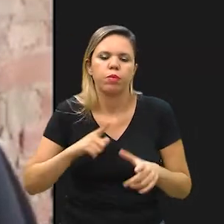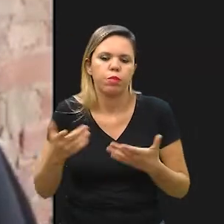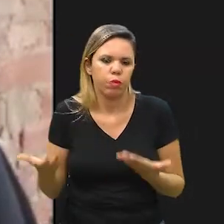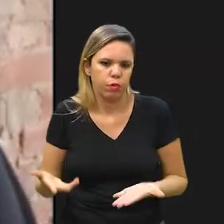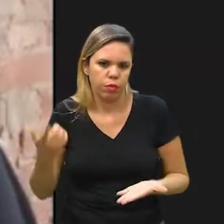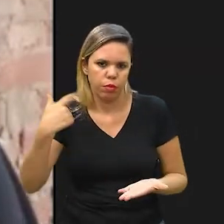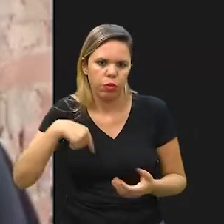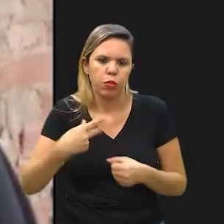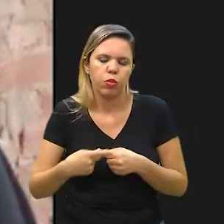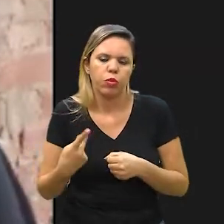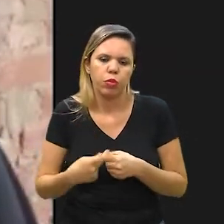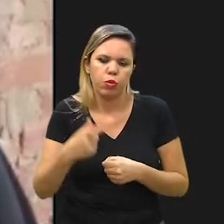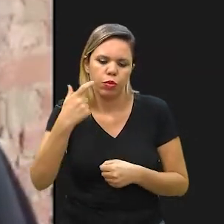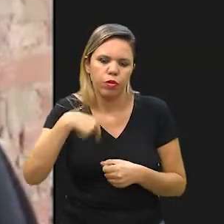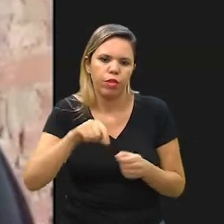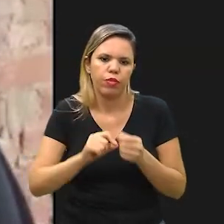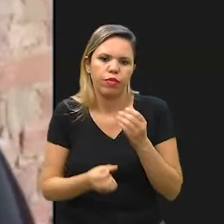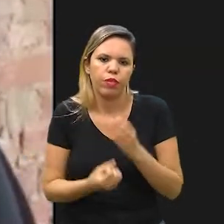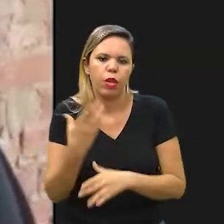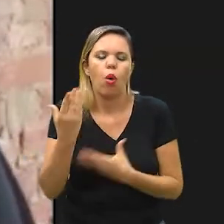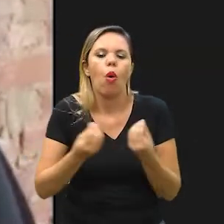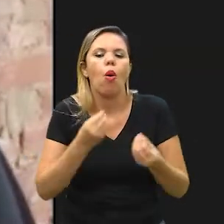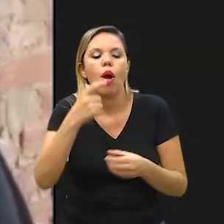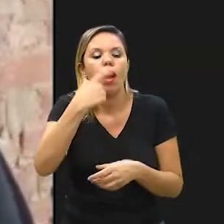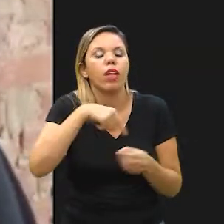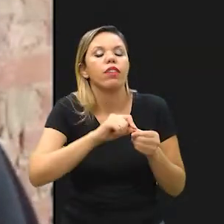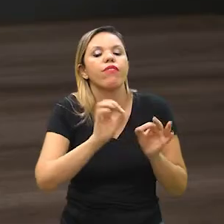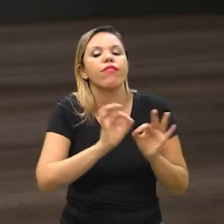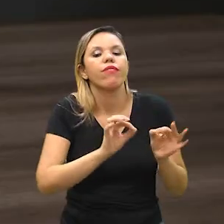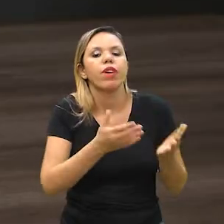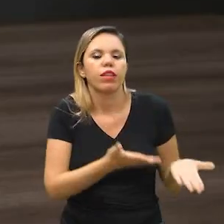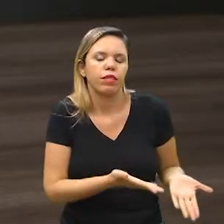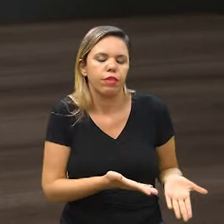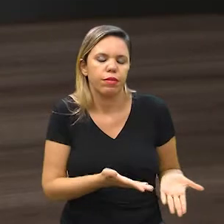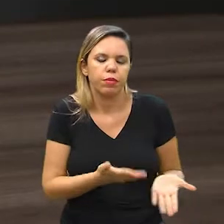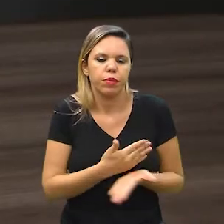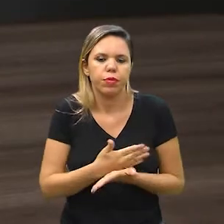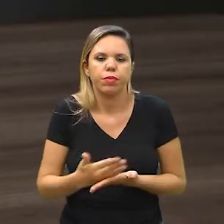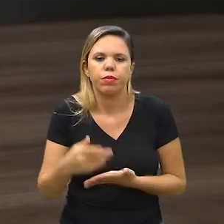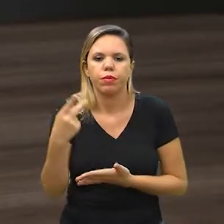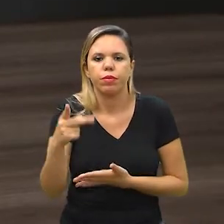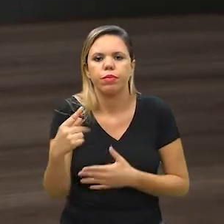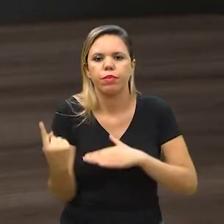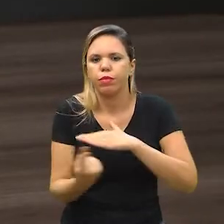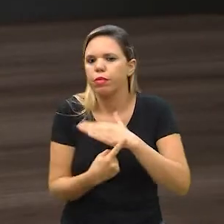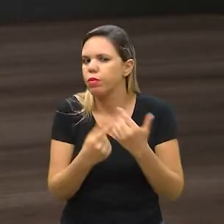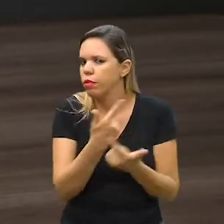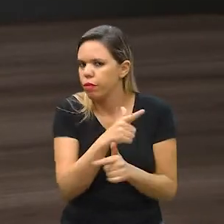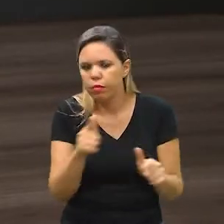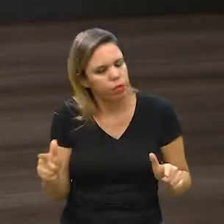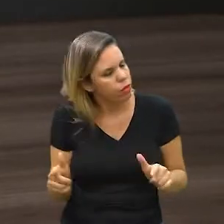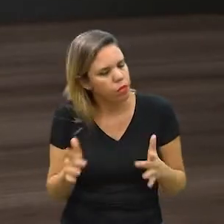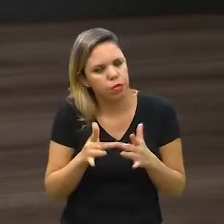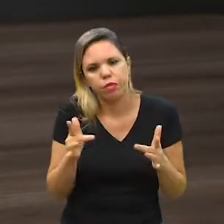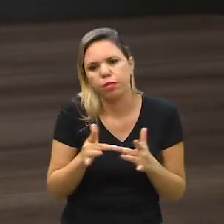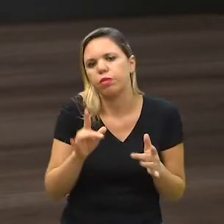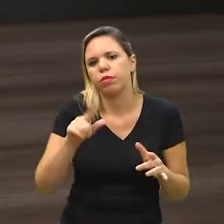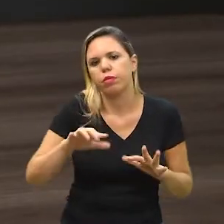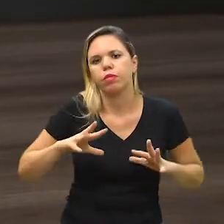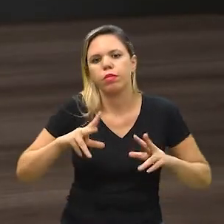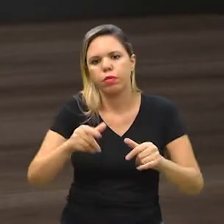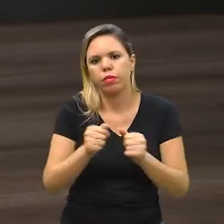o produto, com você também, né? Elas querem saber quem faz, né? Então, no começo, os seus clientes não tinham esse contato, era